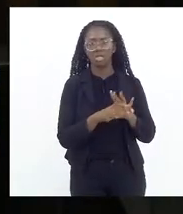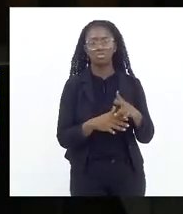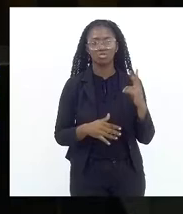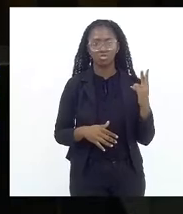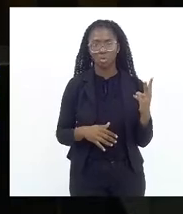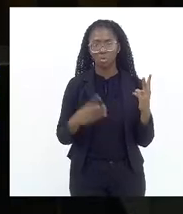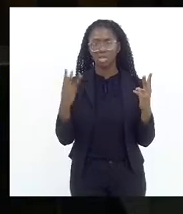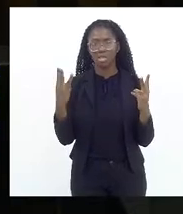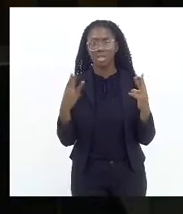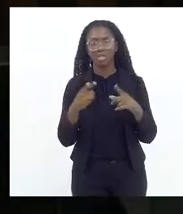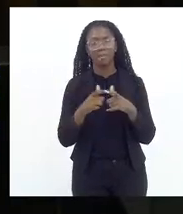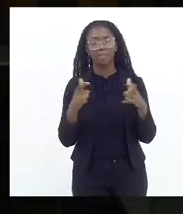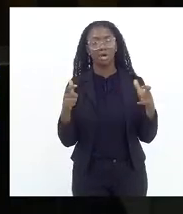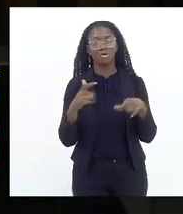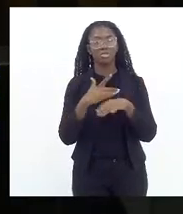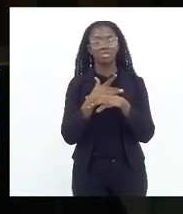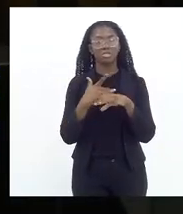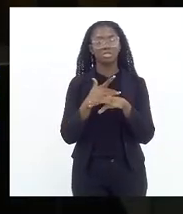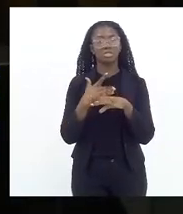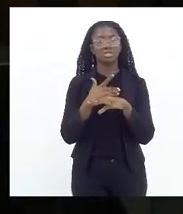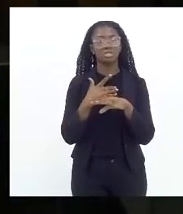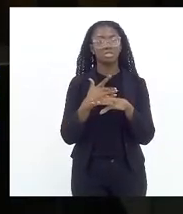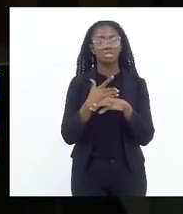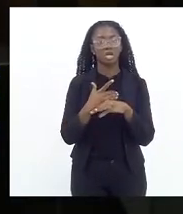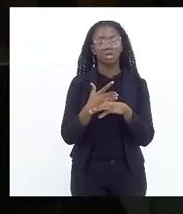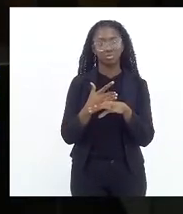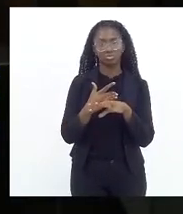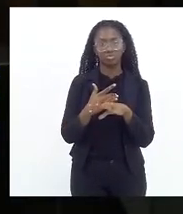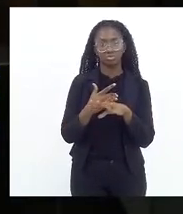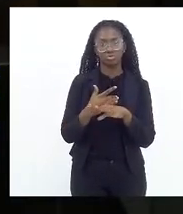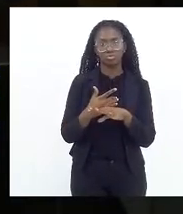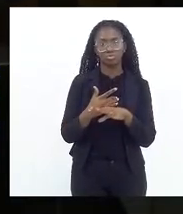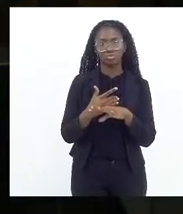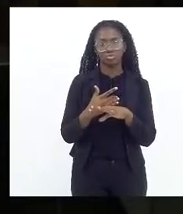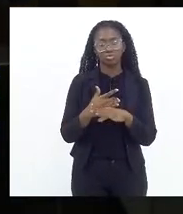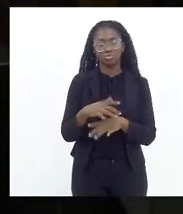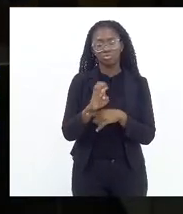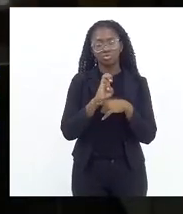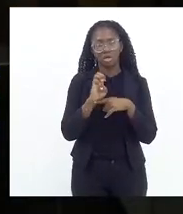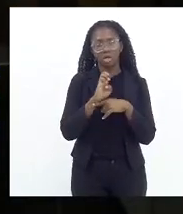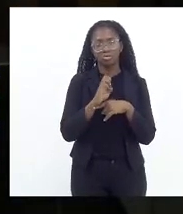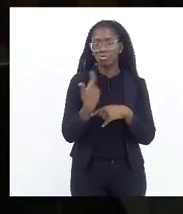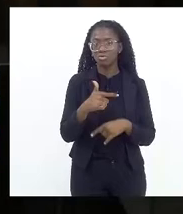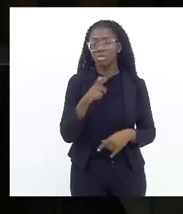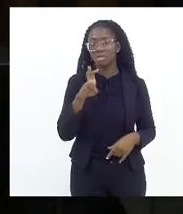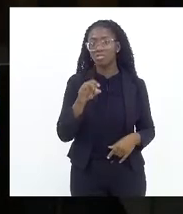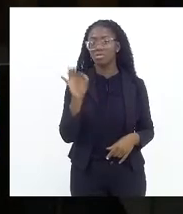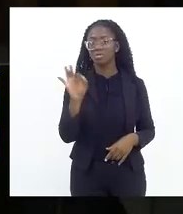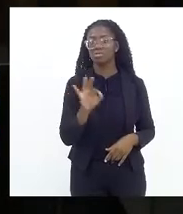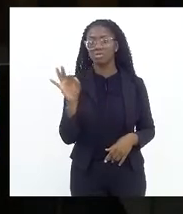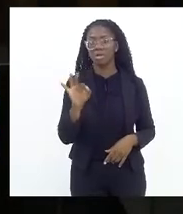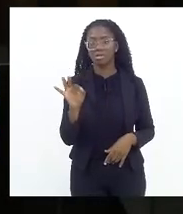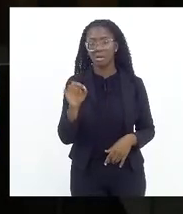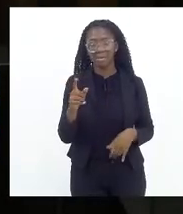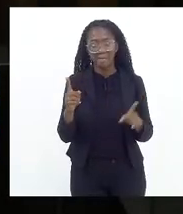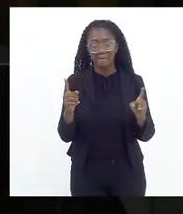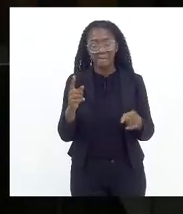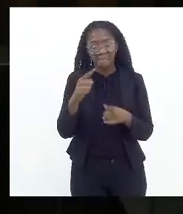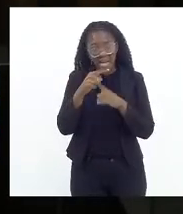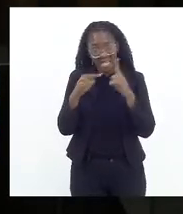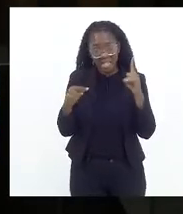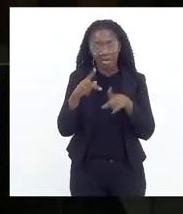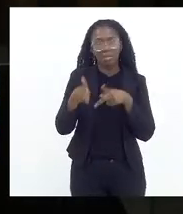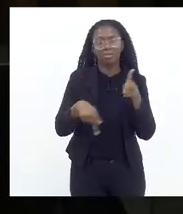cidade do estado, não alcançaram 50%. Ou seja, metade da população dessas